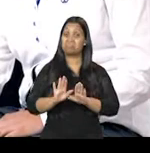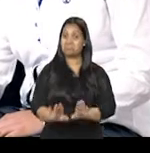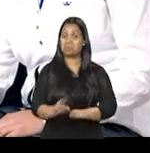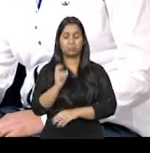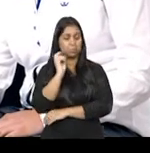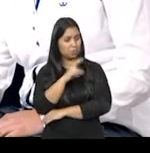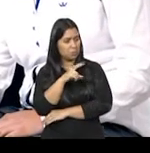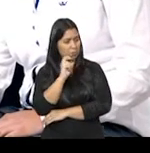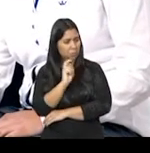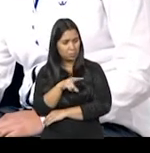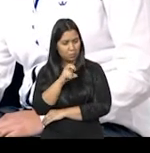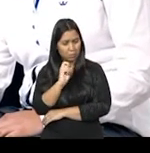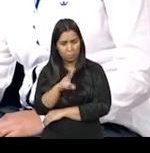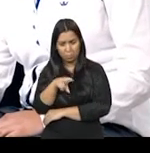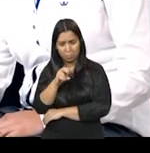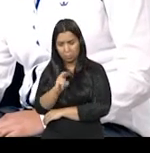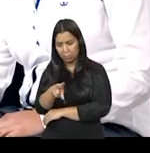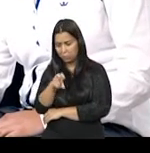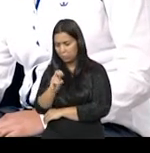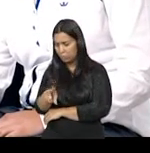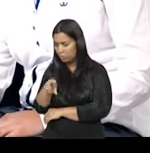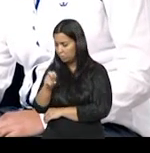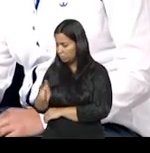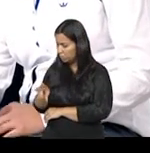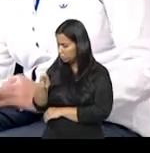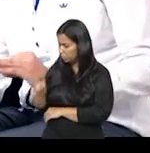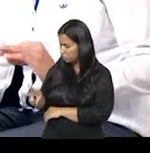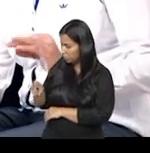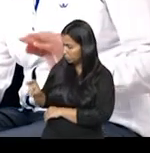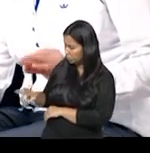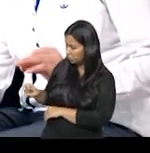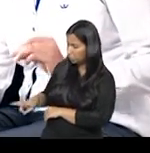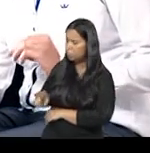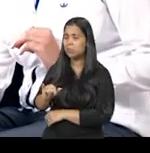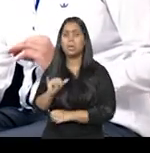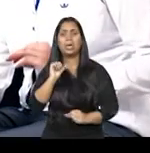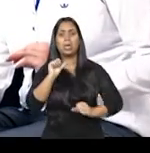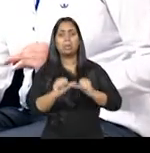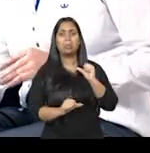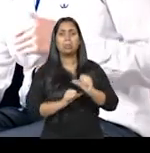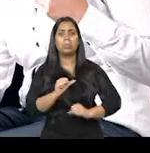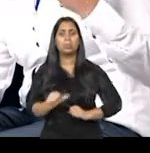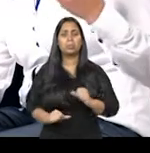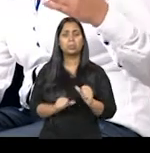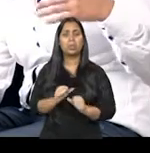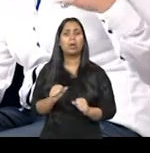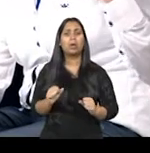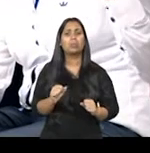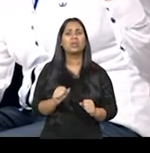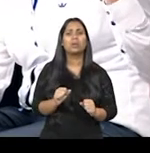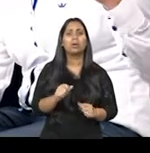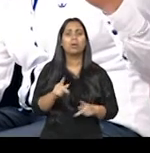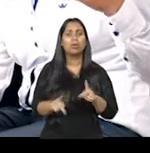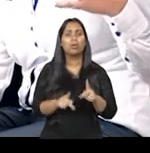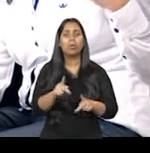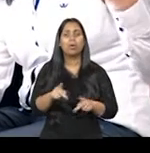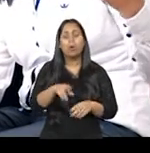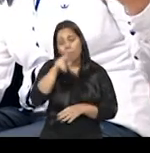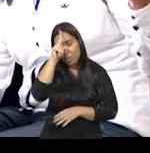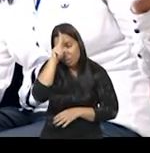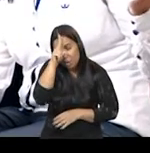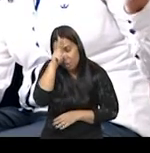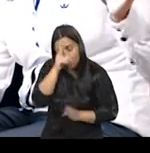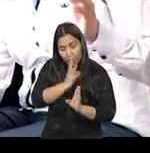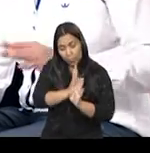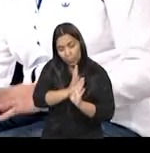mas olho para os canos, por onde esta mesma noite renovar-se-á uma população lenta e viva em